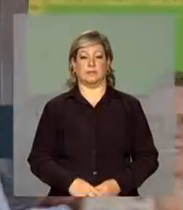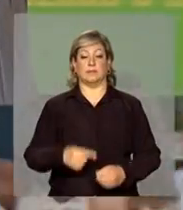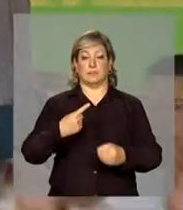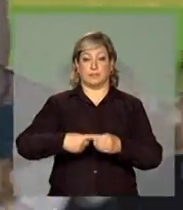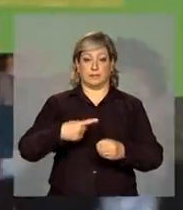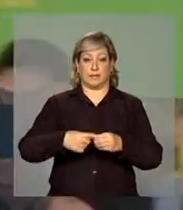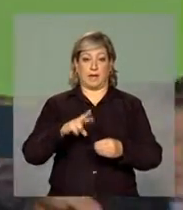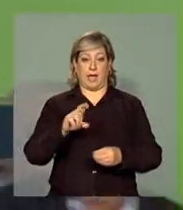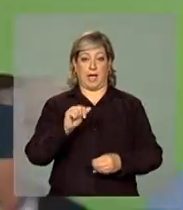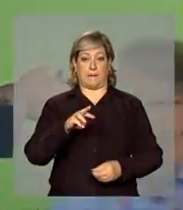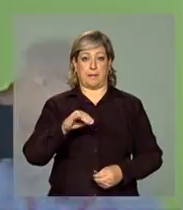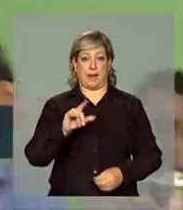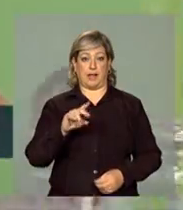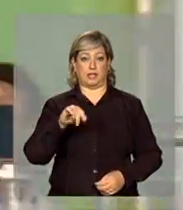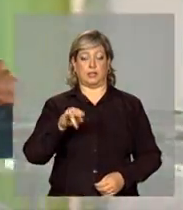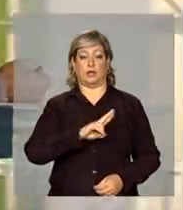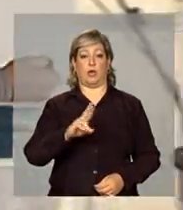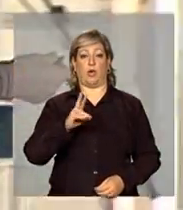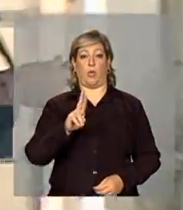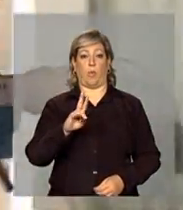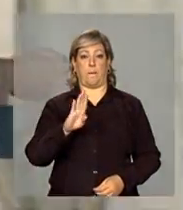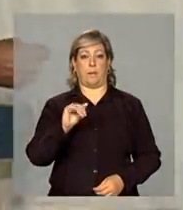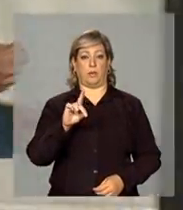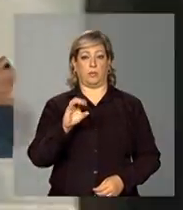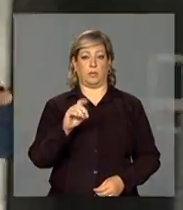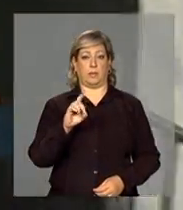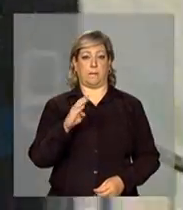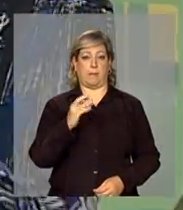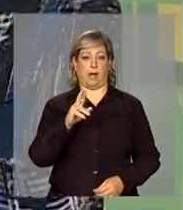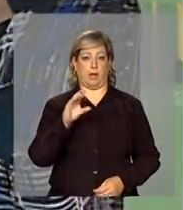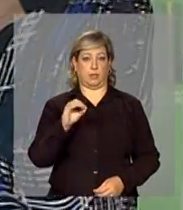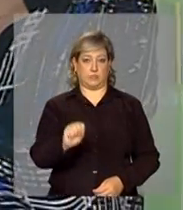Município de Ramilândia, Ubaldo de Barros.